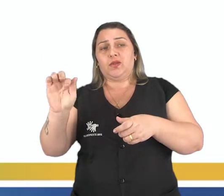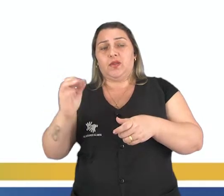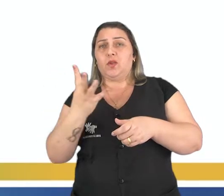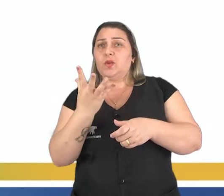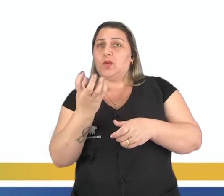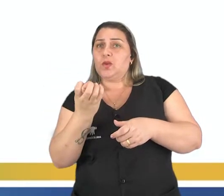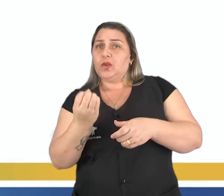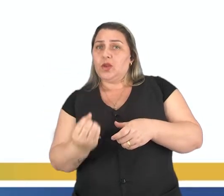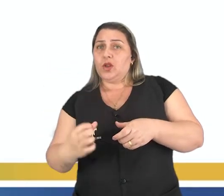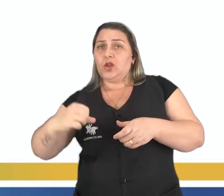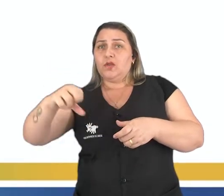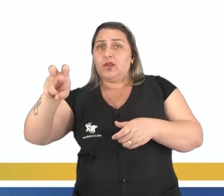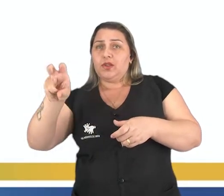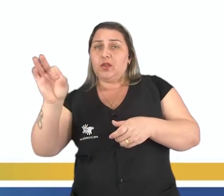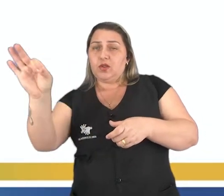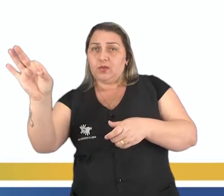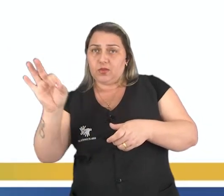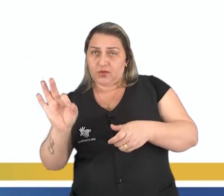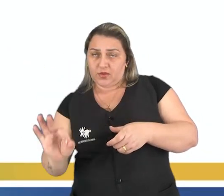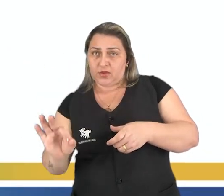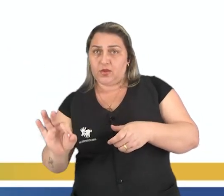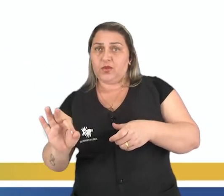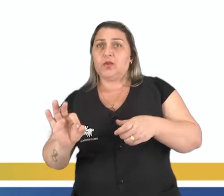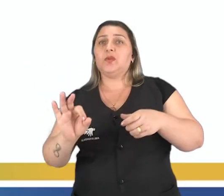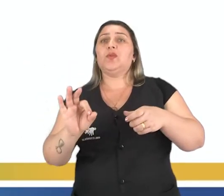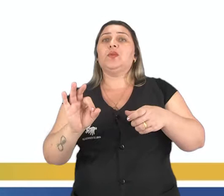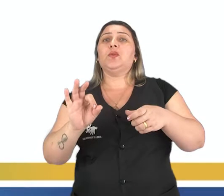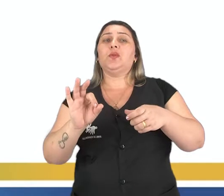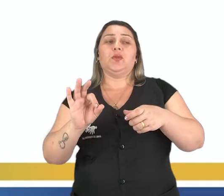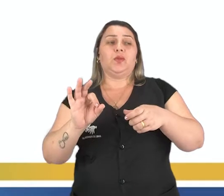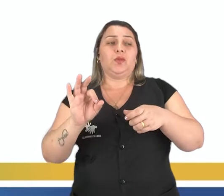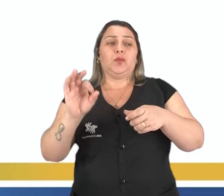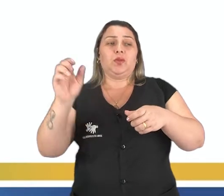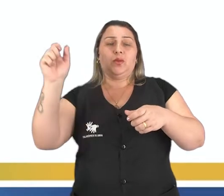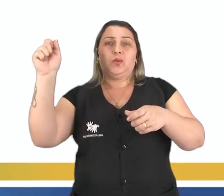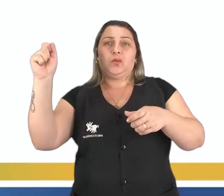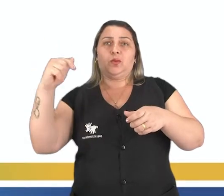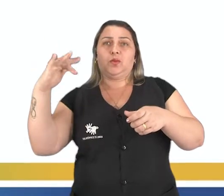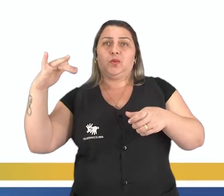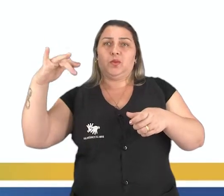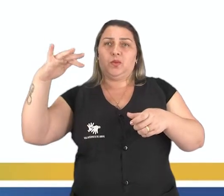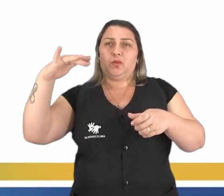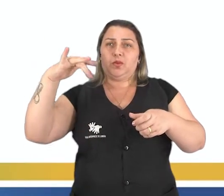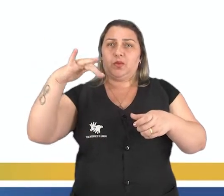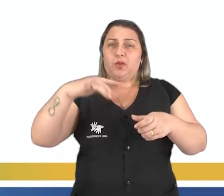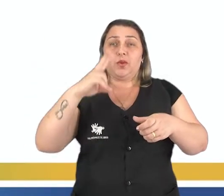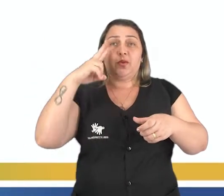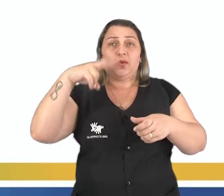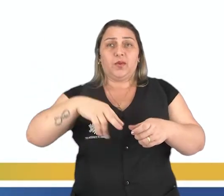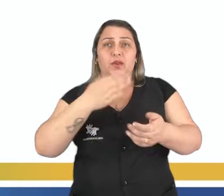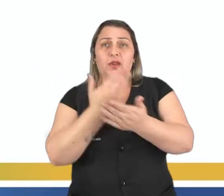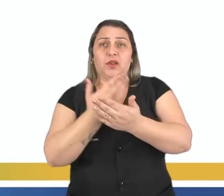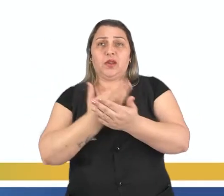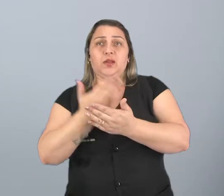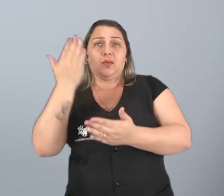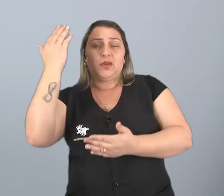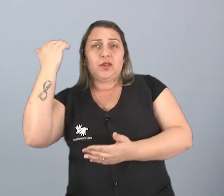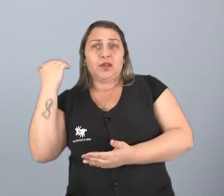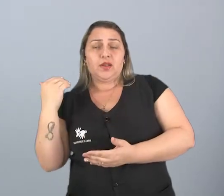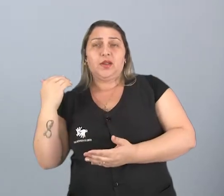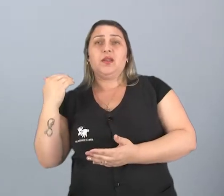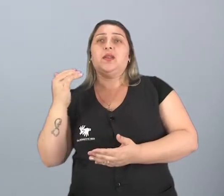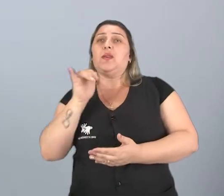cerca de 95% dos raios ultravioletas, que como nós vimos em aulas passadas, são